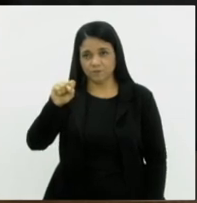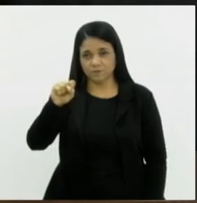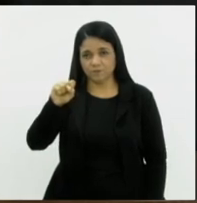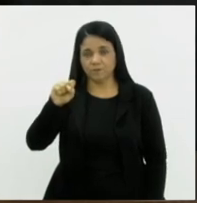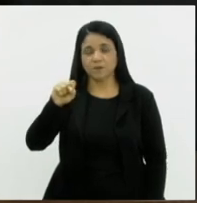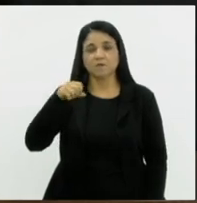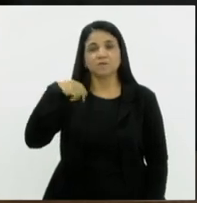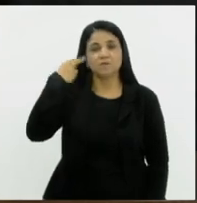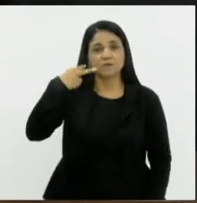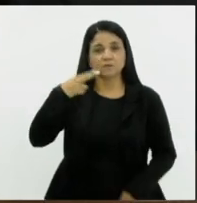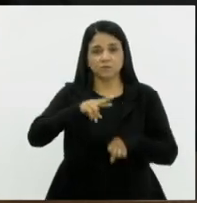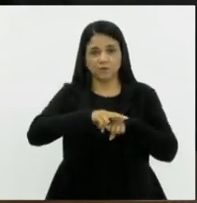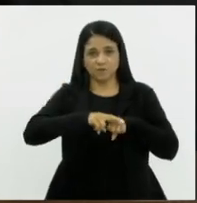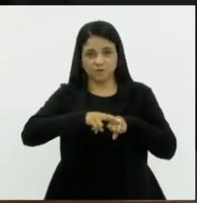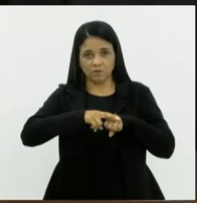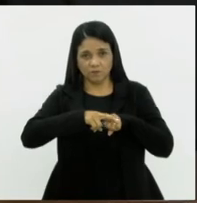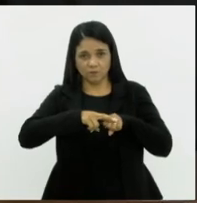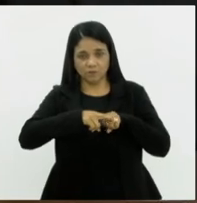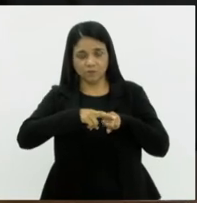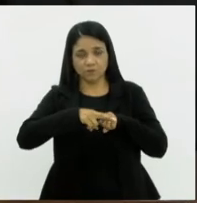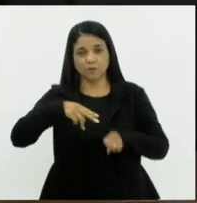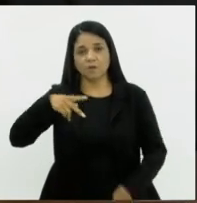vereador de Belfor Roxo,